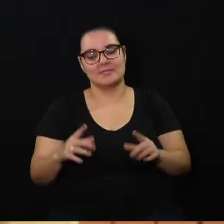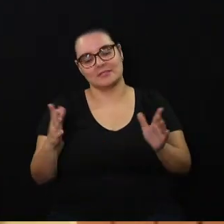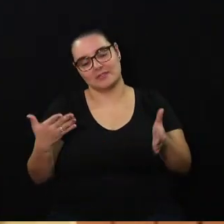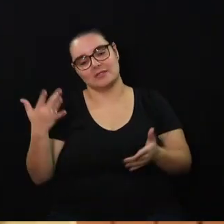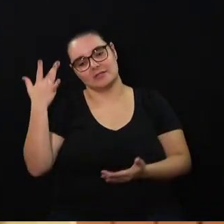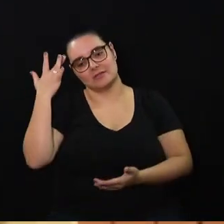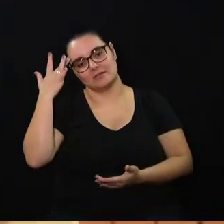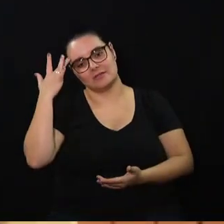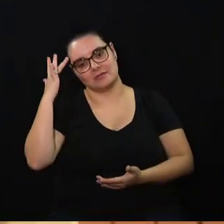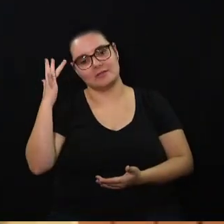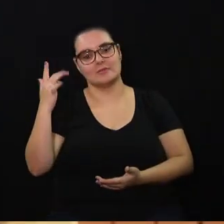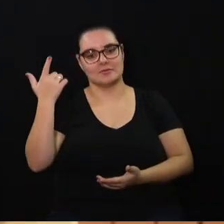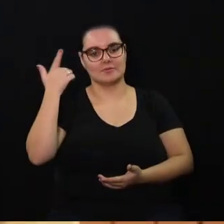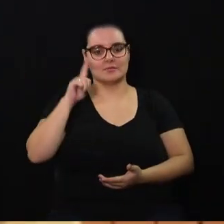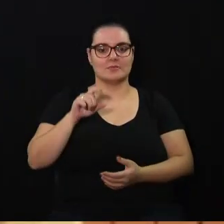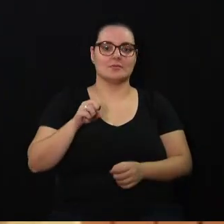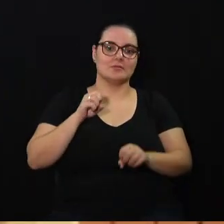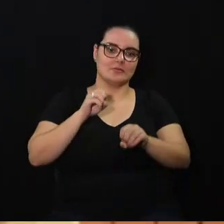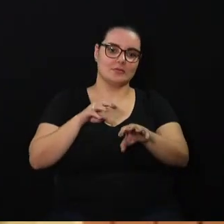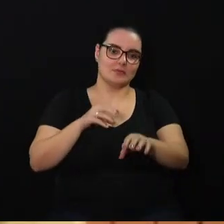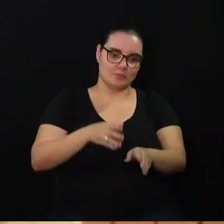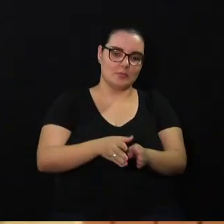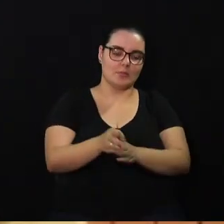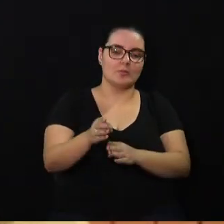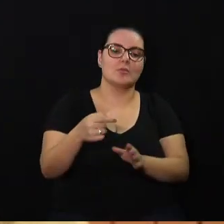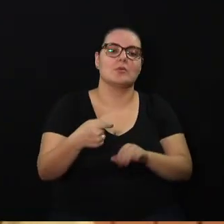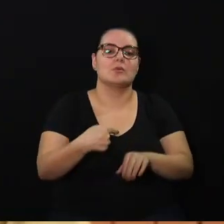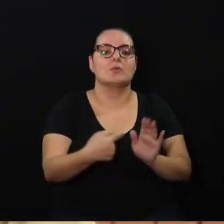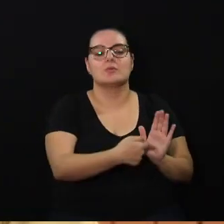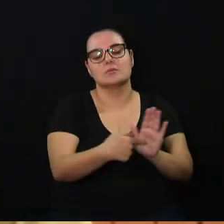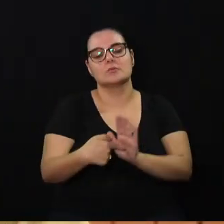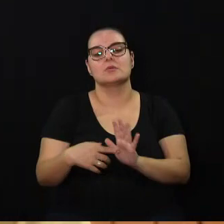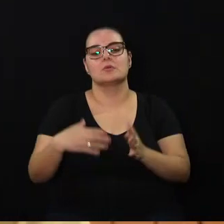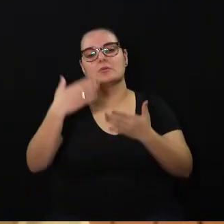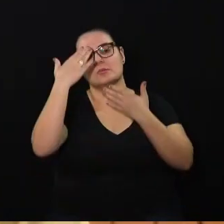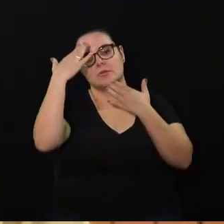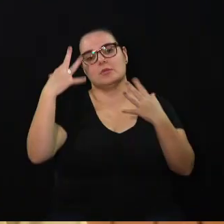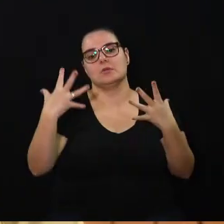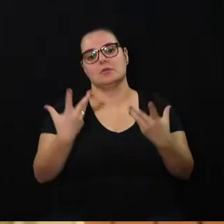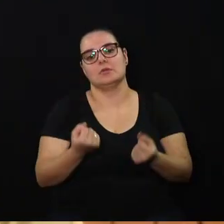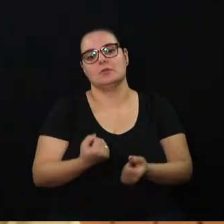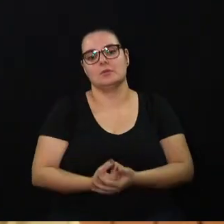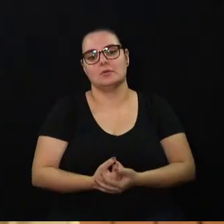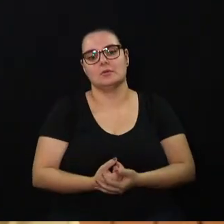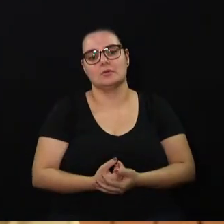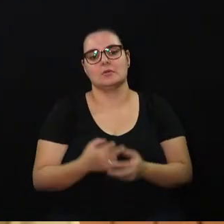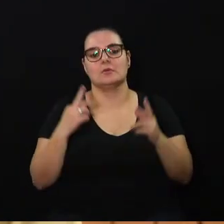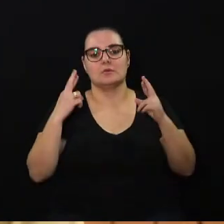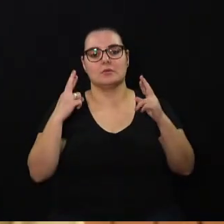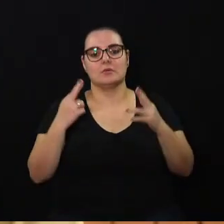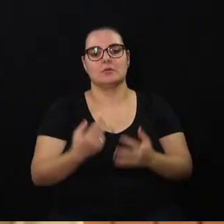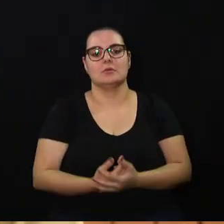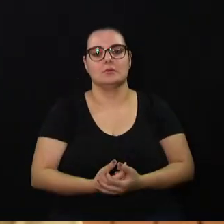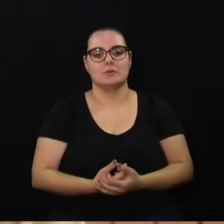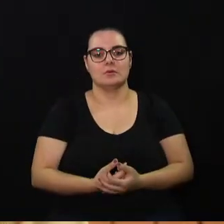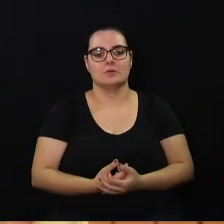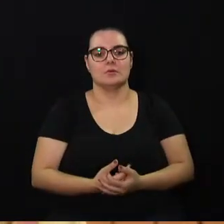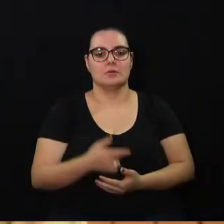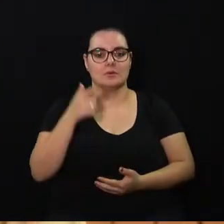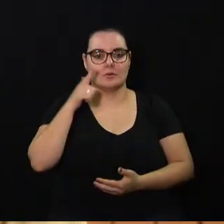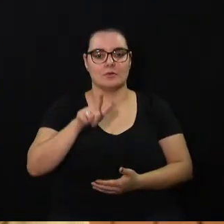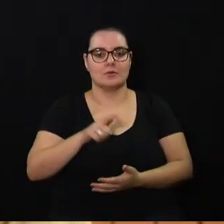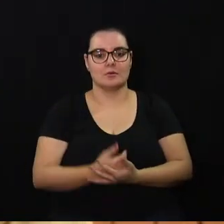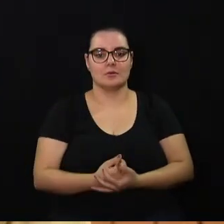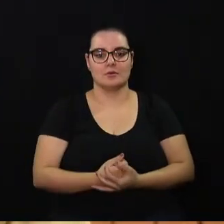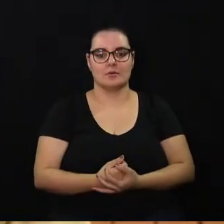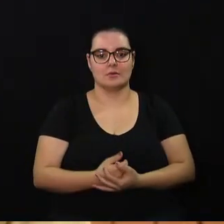passar o que eu queria pra vocês tá muito obrigado a todos e espero que vocês tenham conseguido